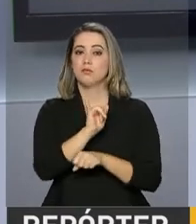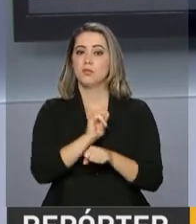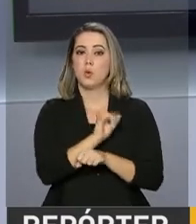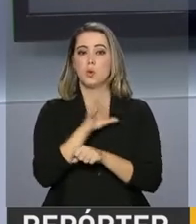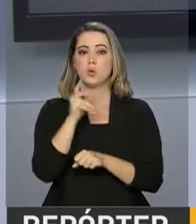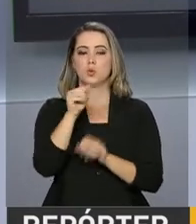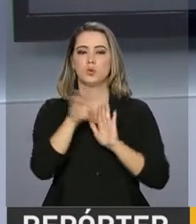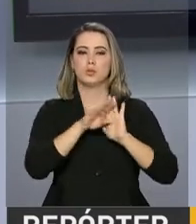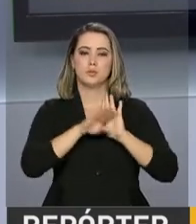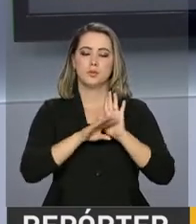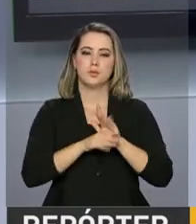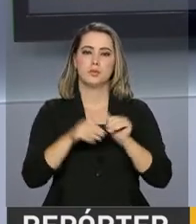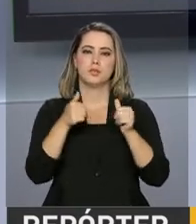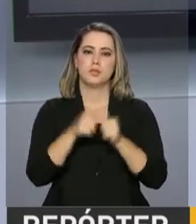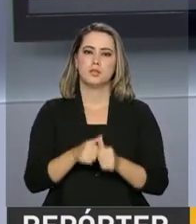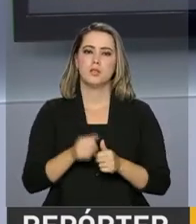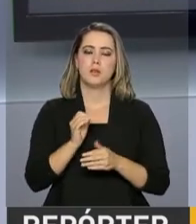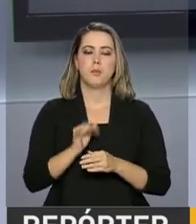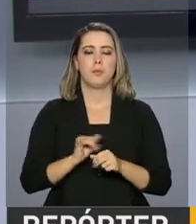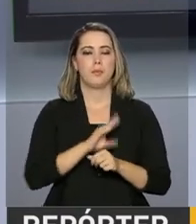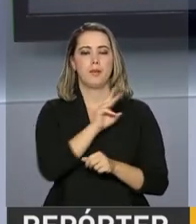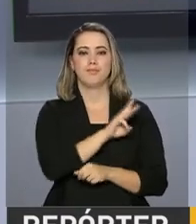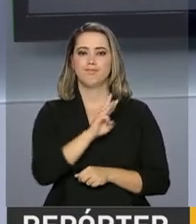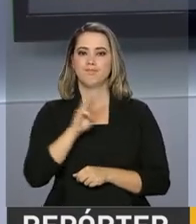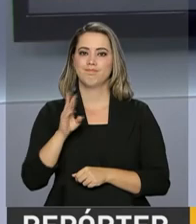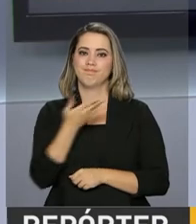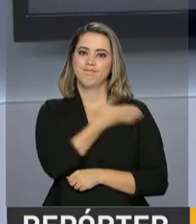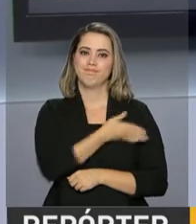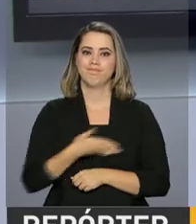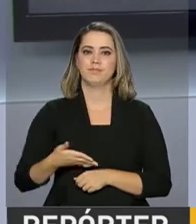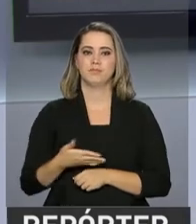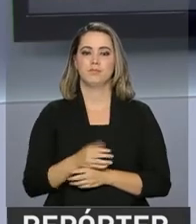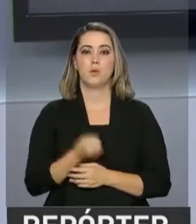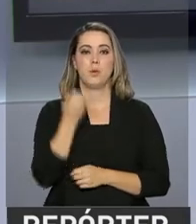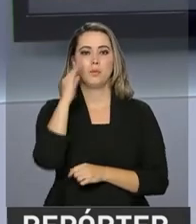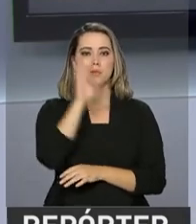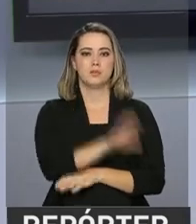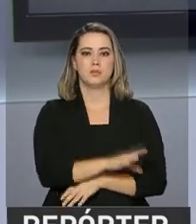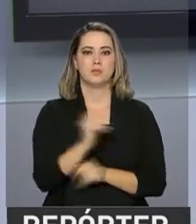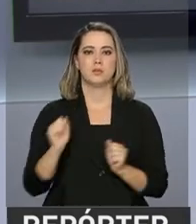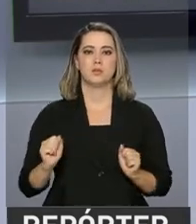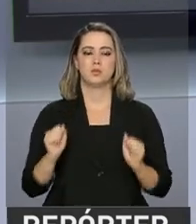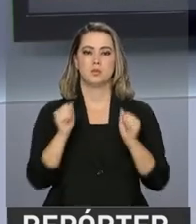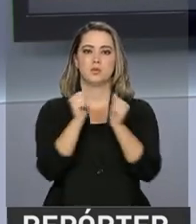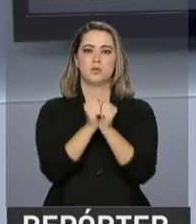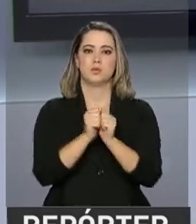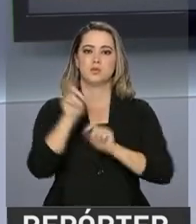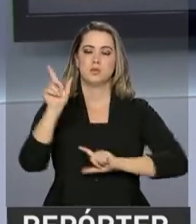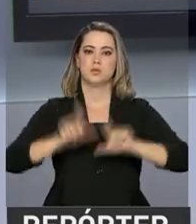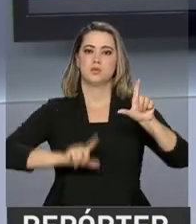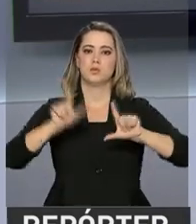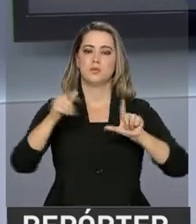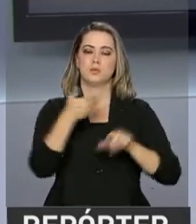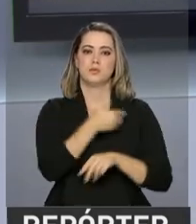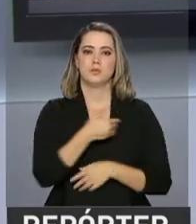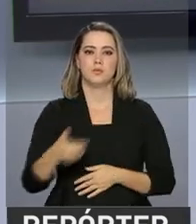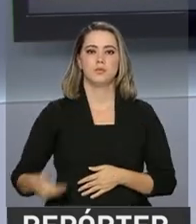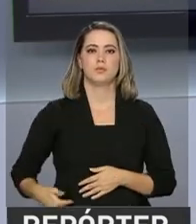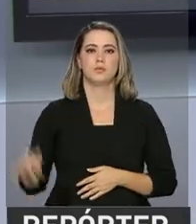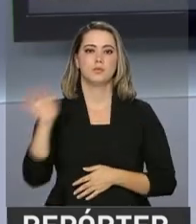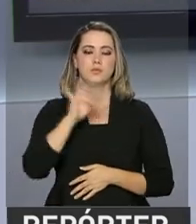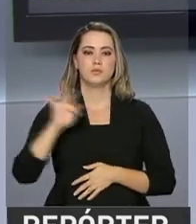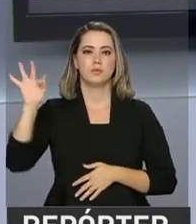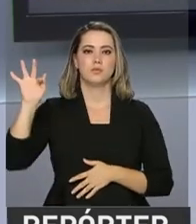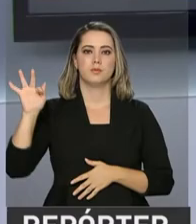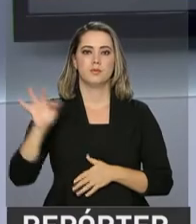toda a programação também está disponível em nossa página na internet uma ótima tarde pra você e continue com a gente aqui na nbr a tv